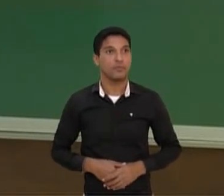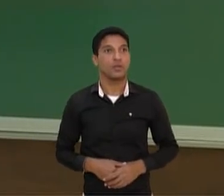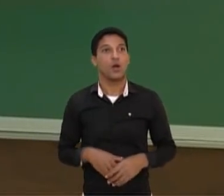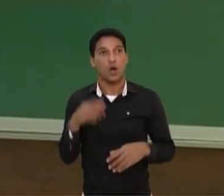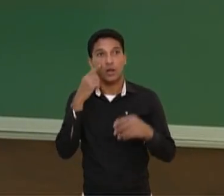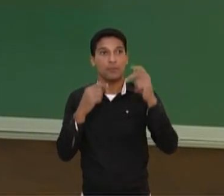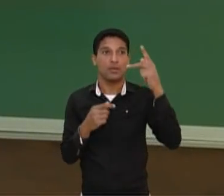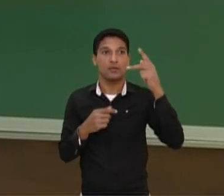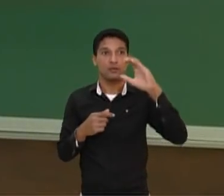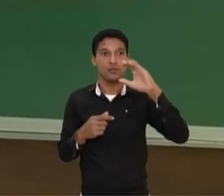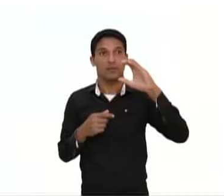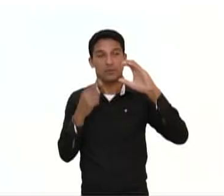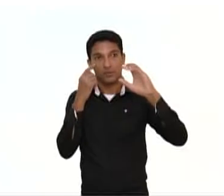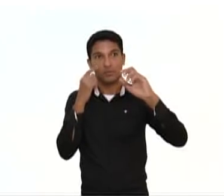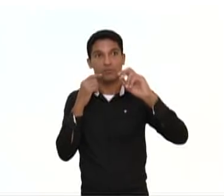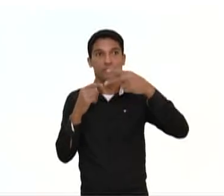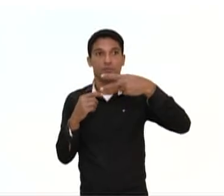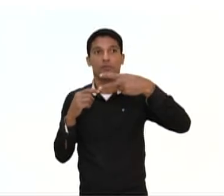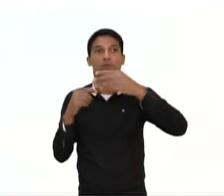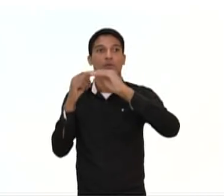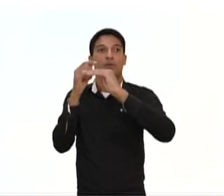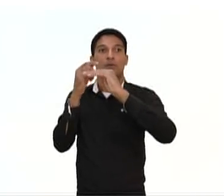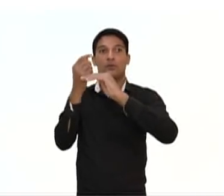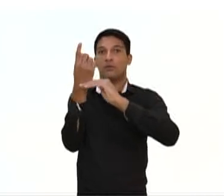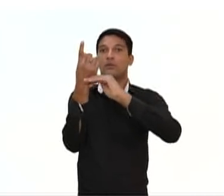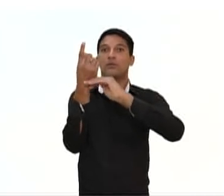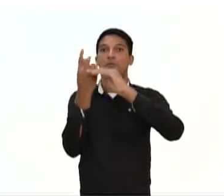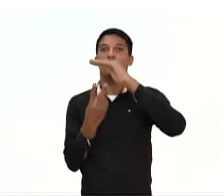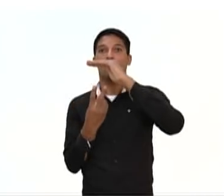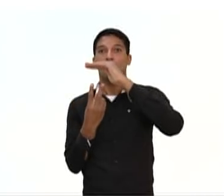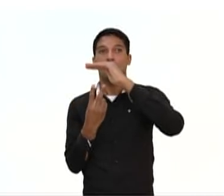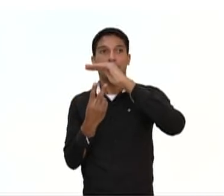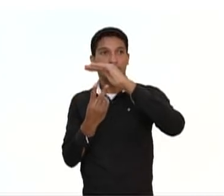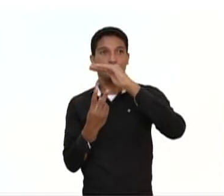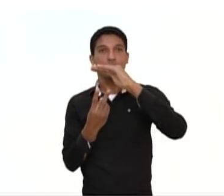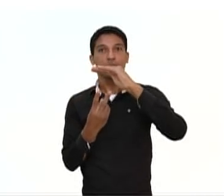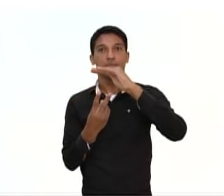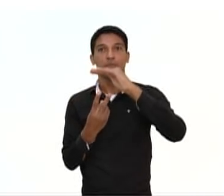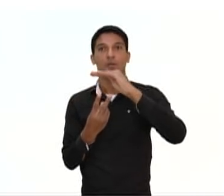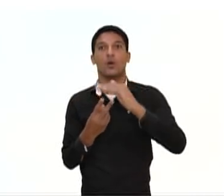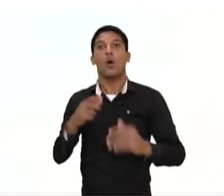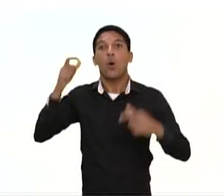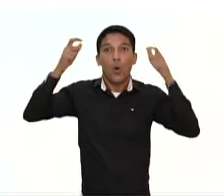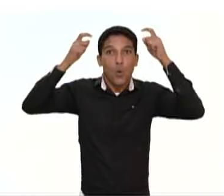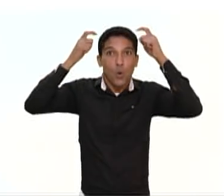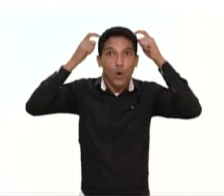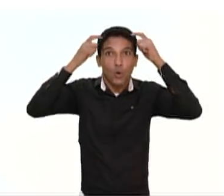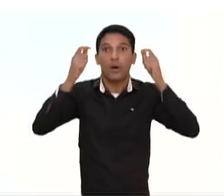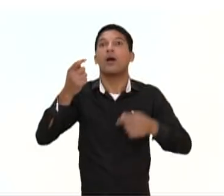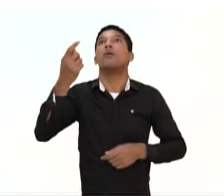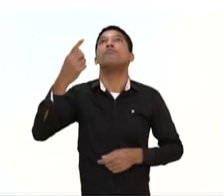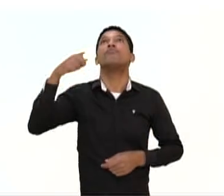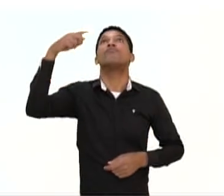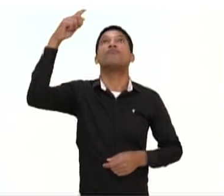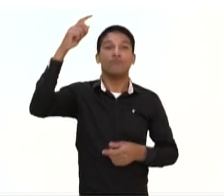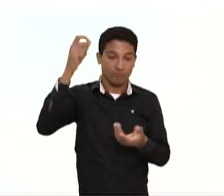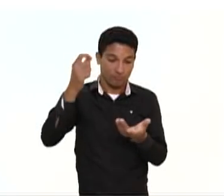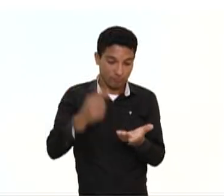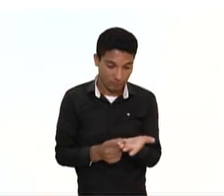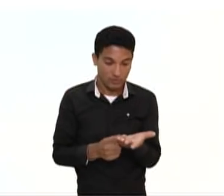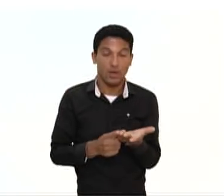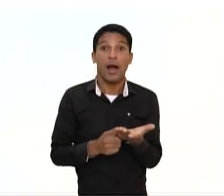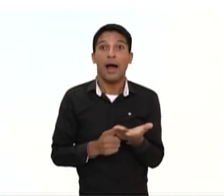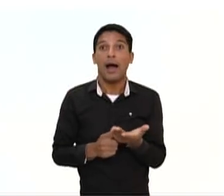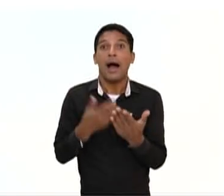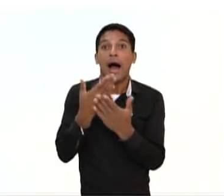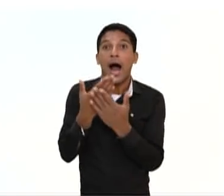2 casos possíveis, tá? Então, a probabilidade de sair coroa e o Aula Paranaense ganhar vai ser